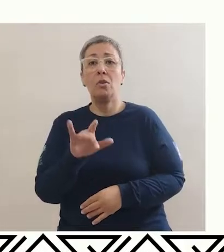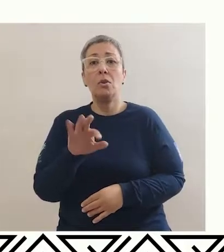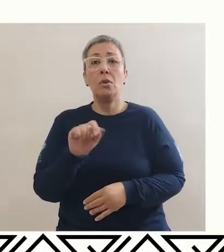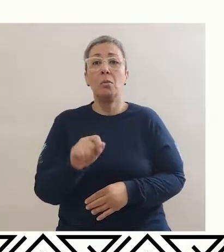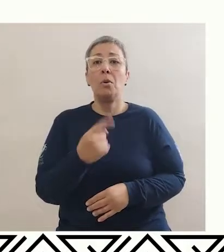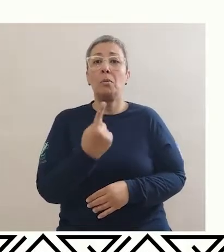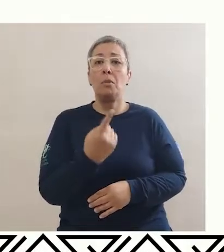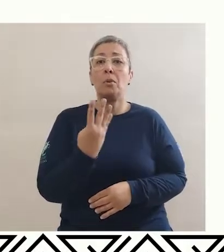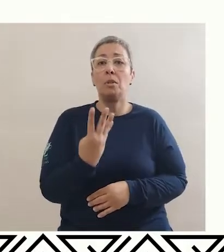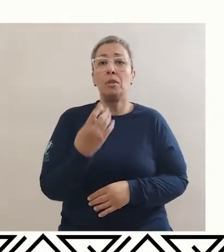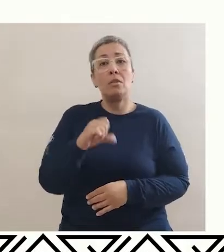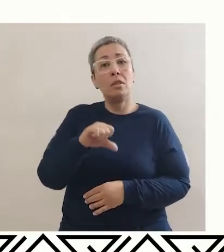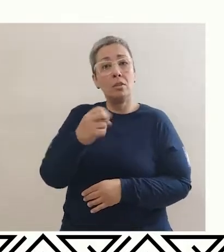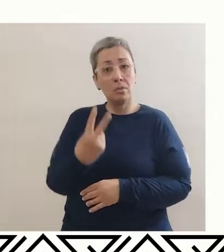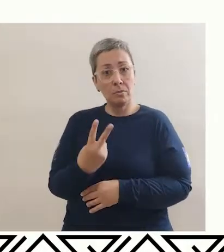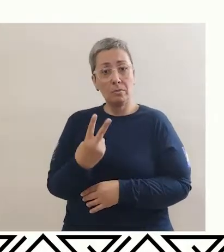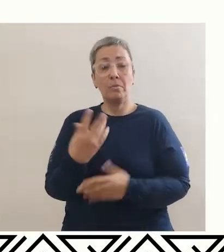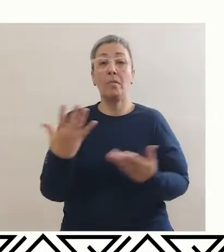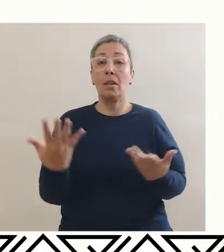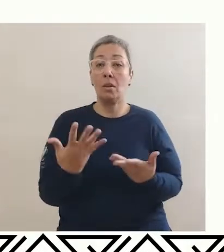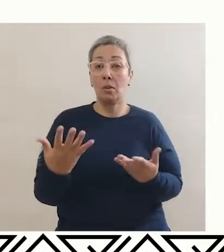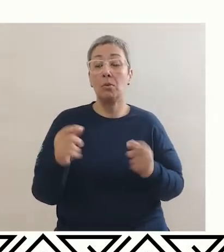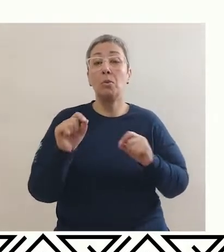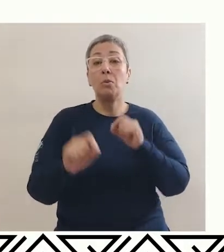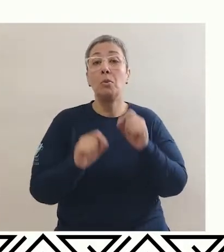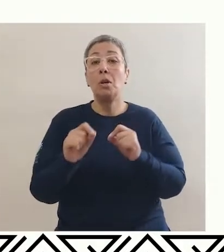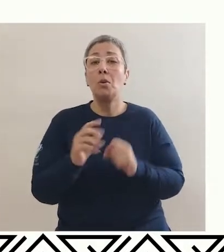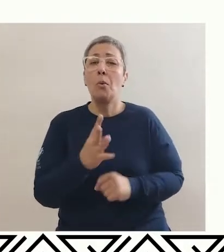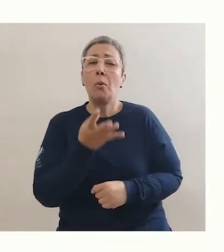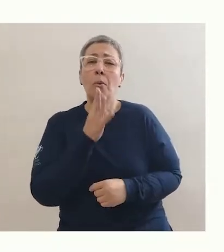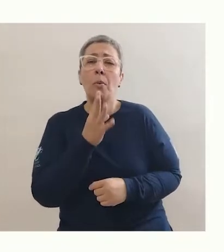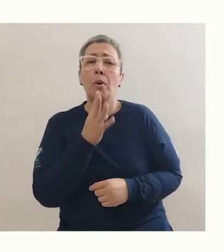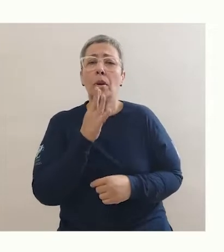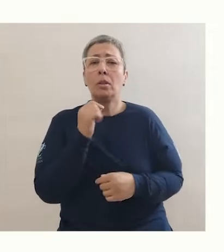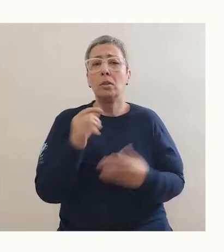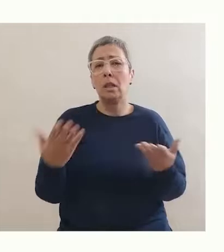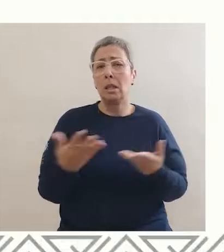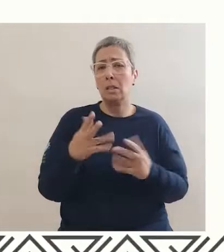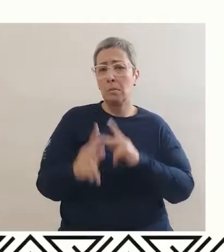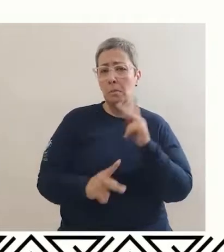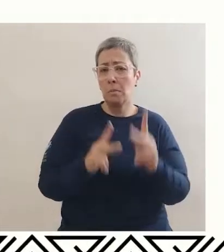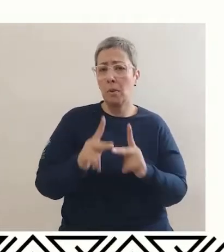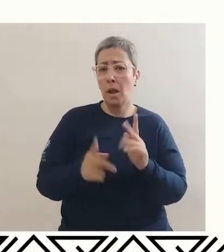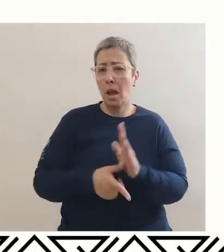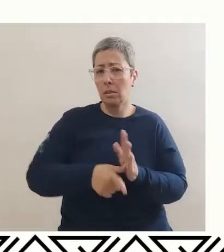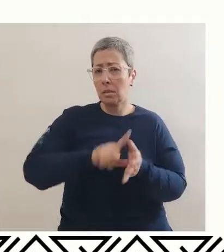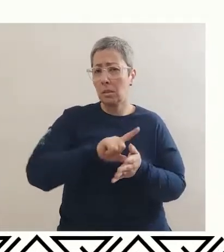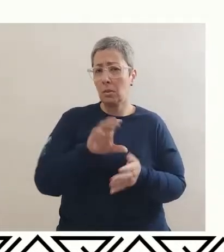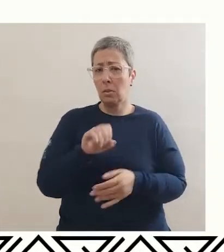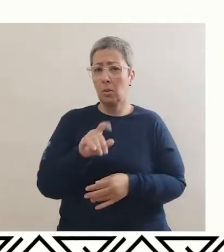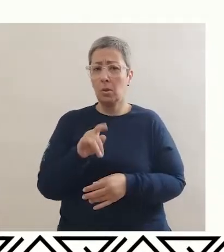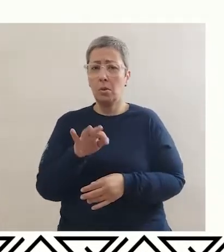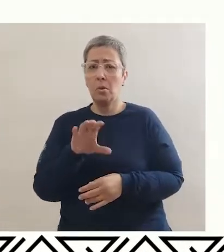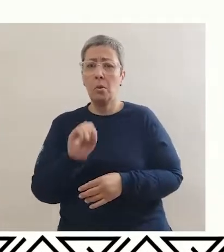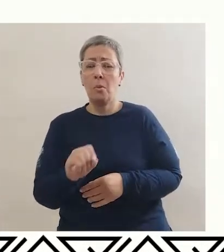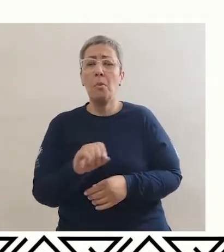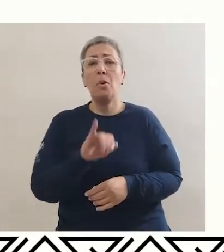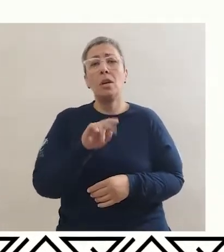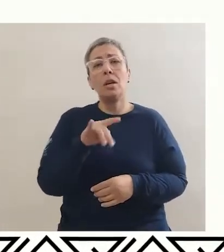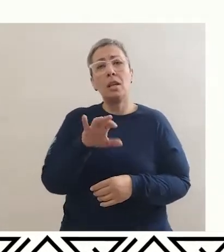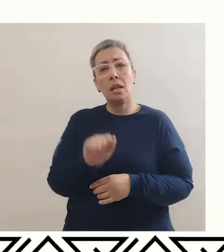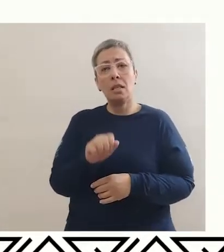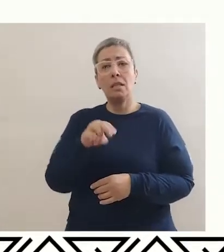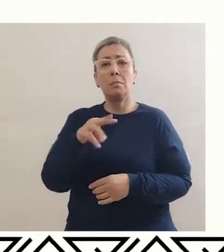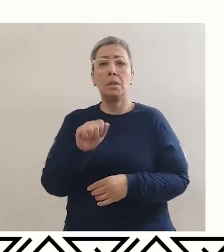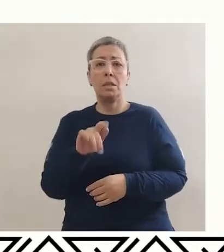Os estudos indicam que os primeiros povos que habitavam o continente americano, antes dos europeus